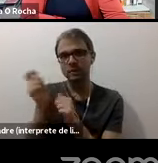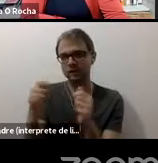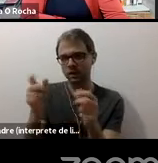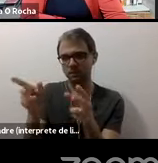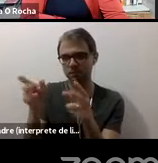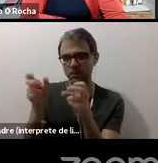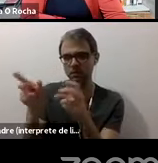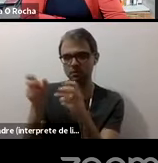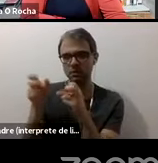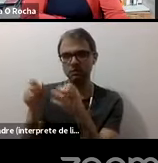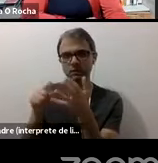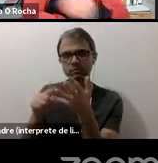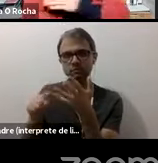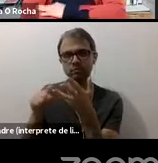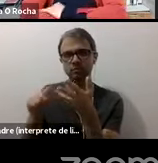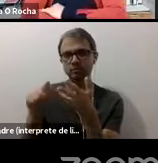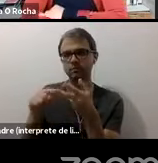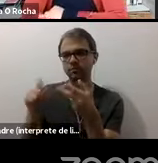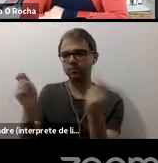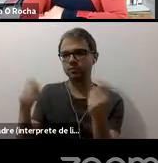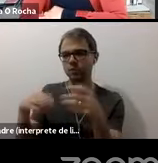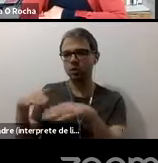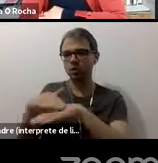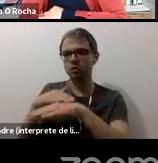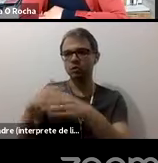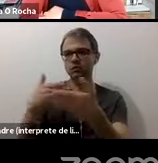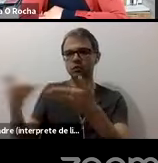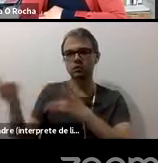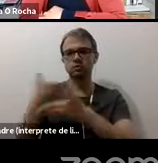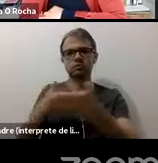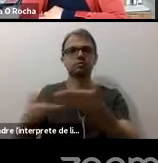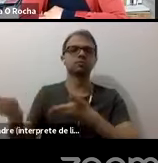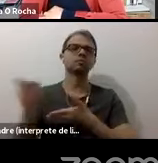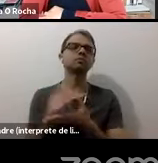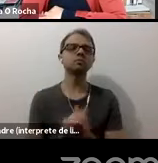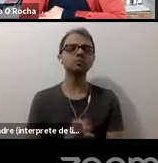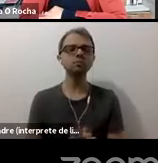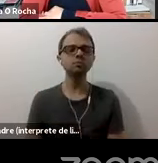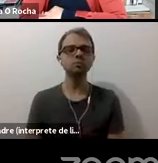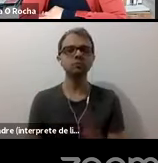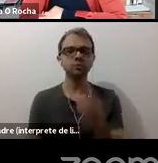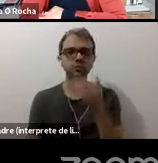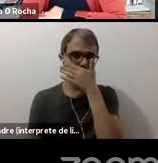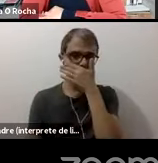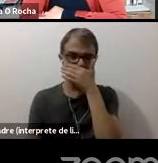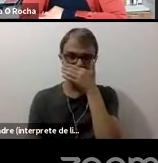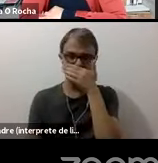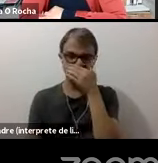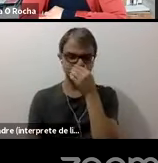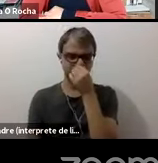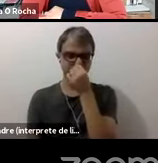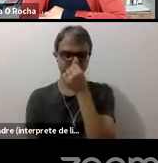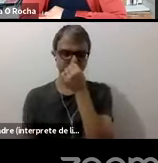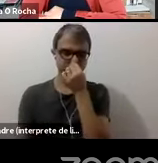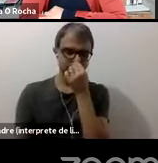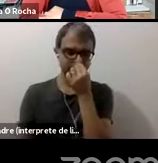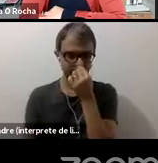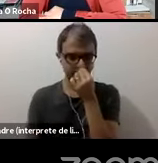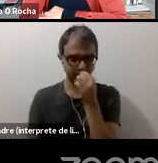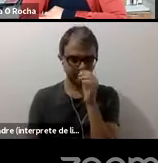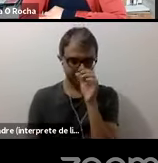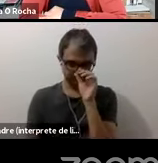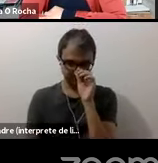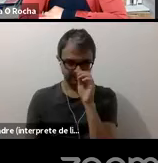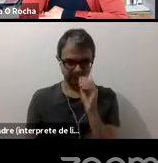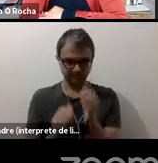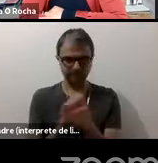conversando e sanando também com a criança, isso ajuda bastante. Tá bom, Bem, sobre as perguntas, assim, a